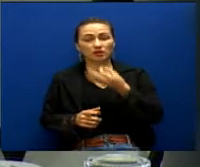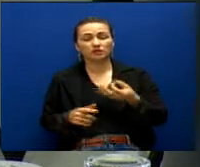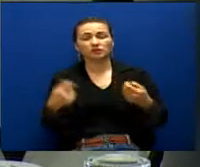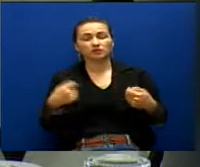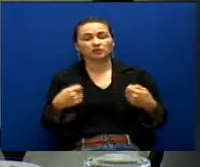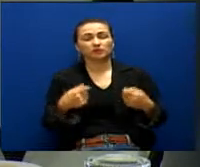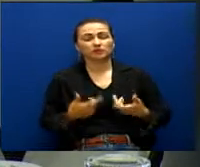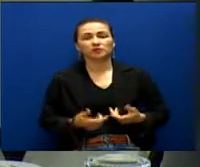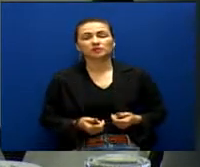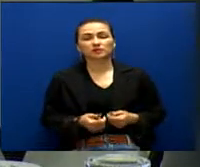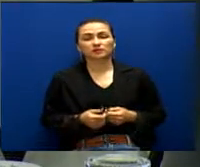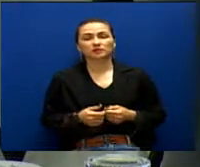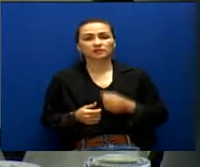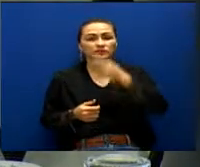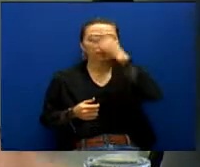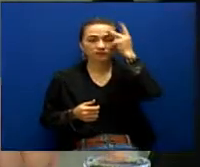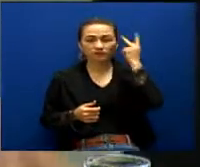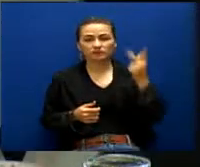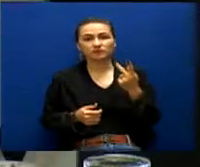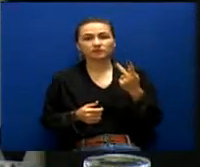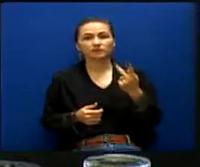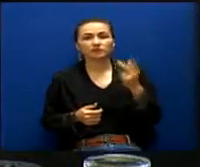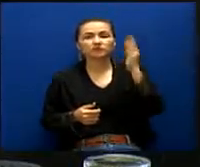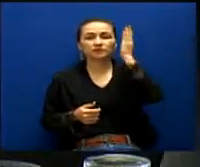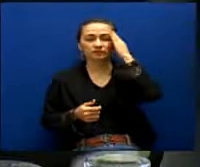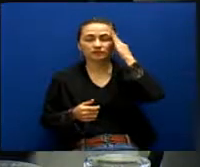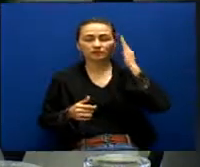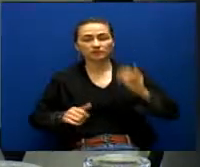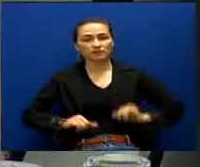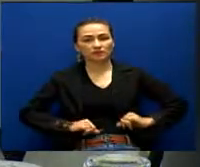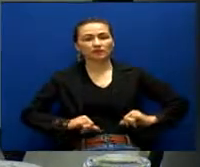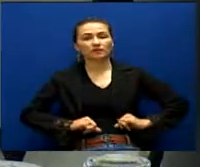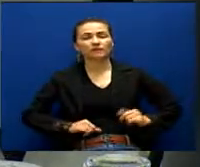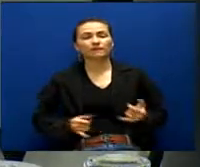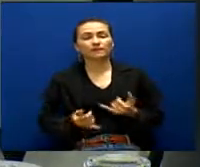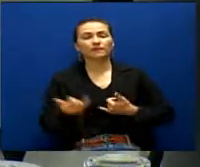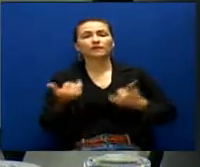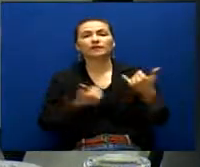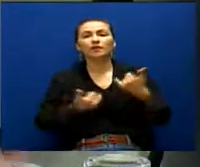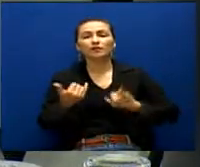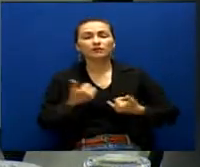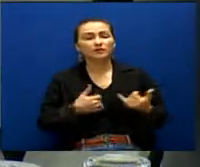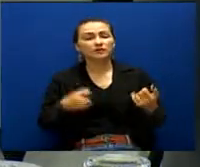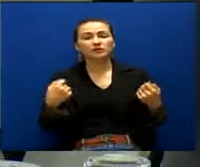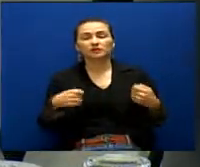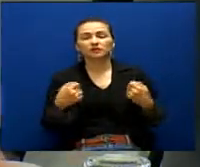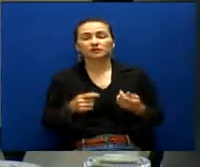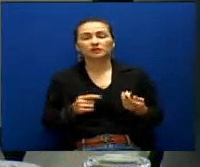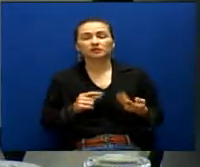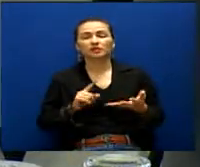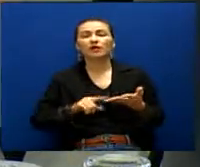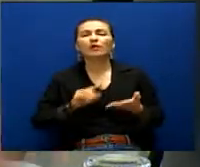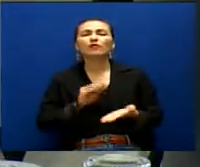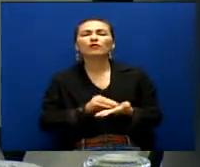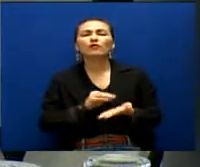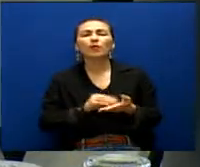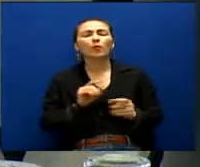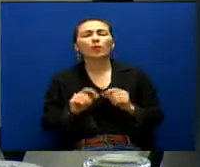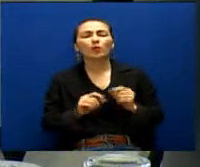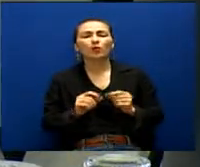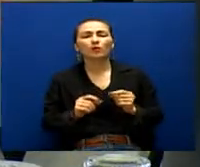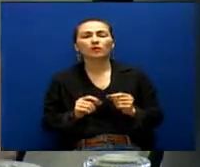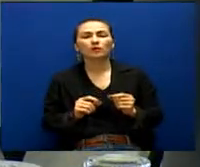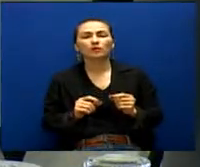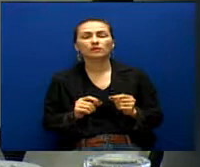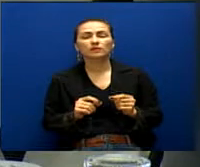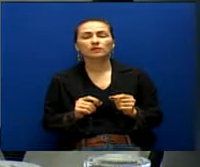até... É o povo que está lá na frente, na linha de frente, sofrendo. Então, seja na educação, seja na saúde, seja na cultura,